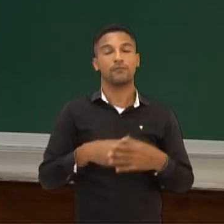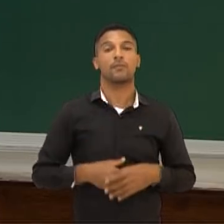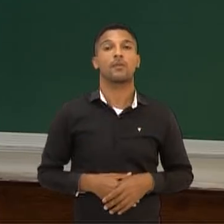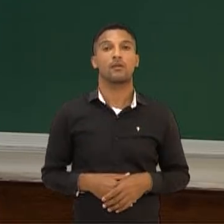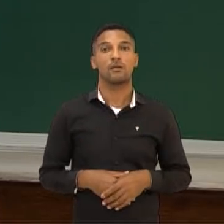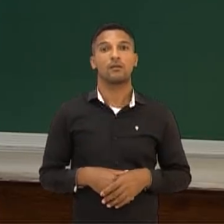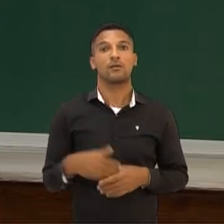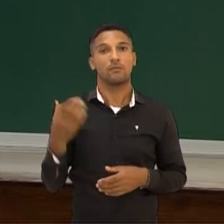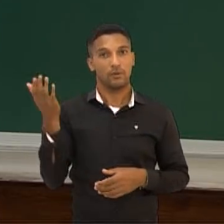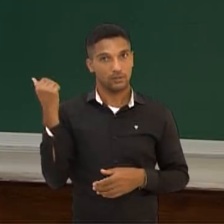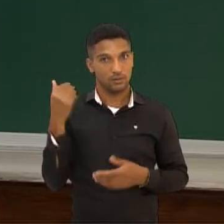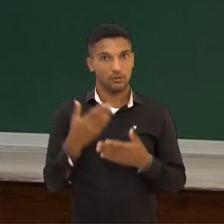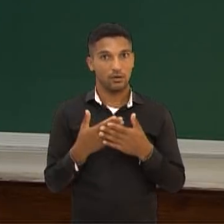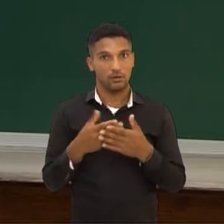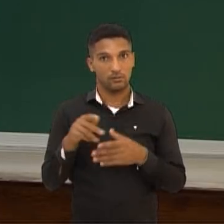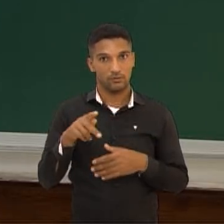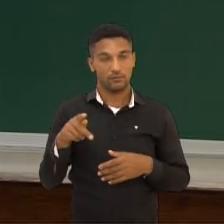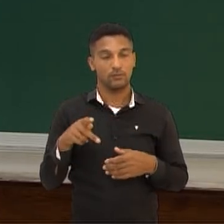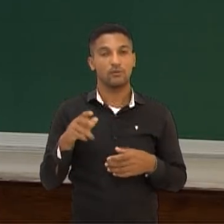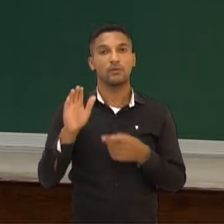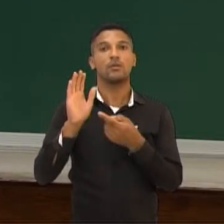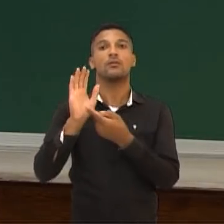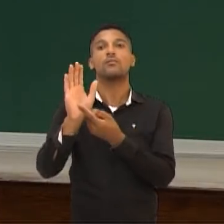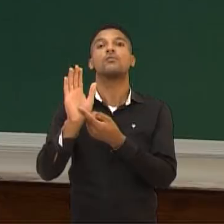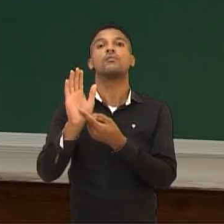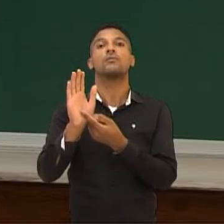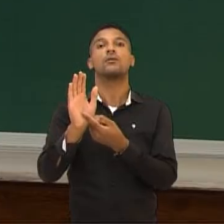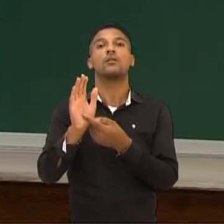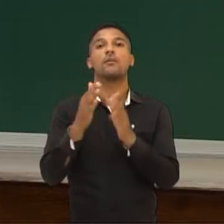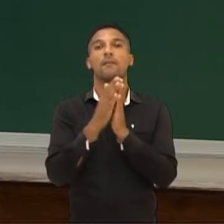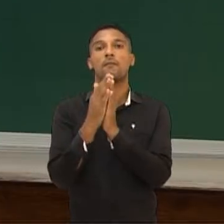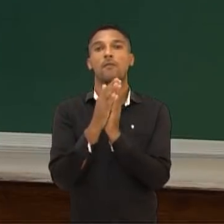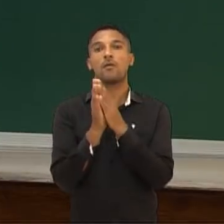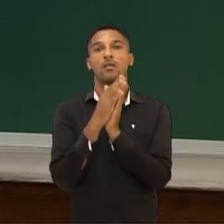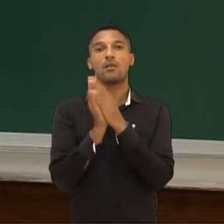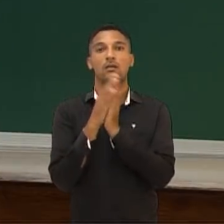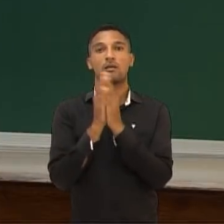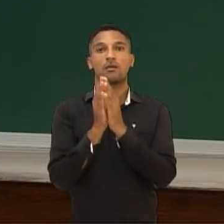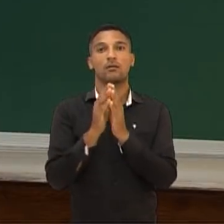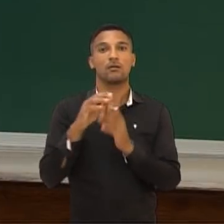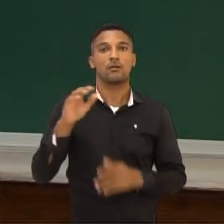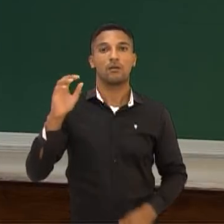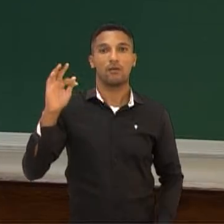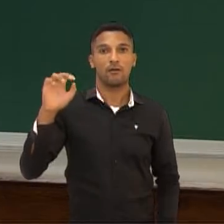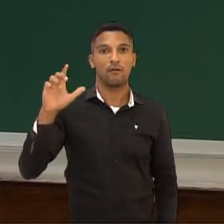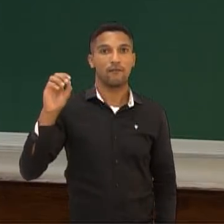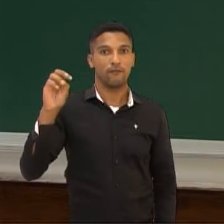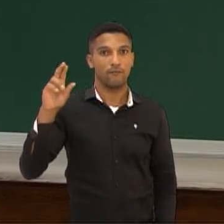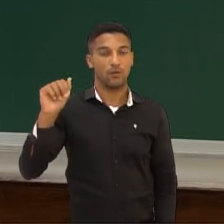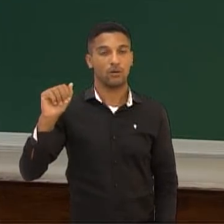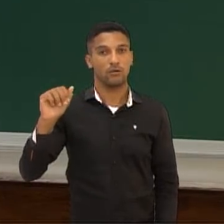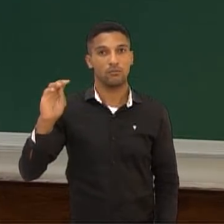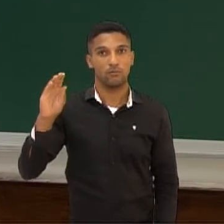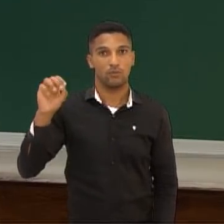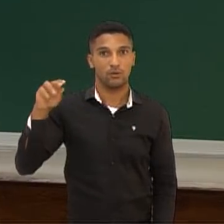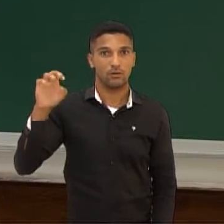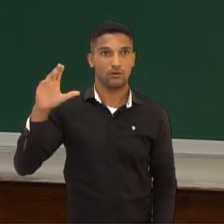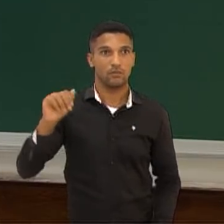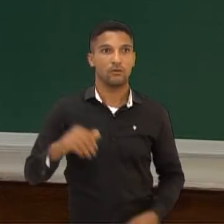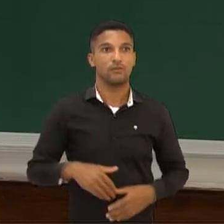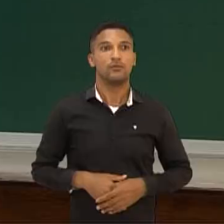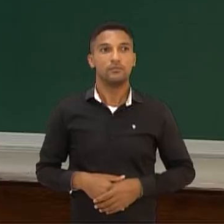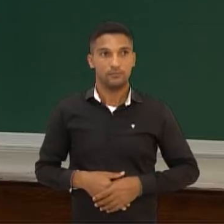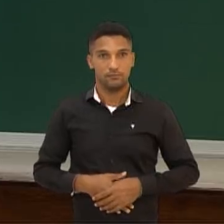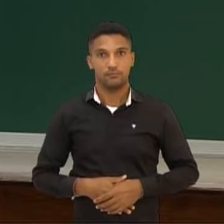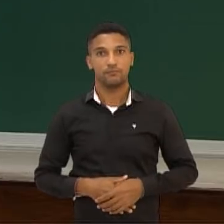Que a prof trouxe na aula passada para vocês. E a litogravura, né? A questão da pintura nas pedras, né? Que a